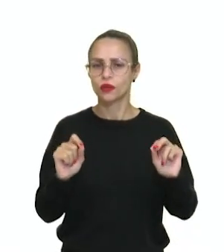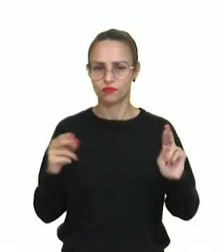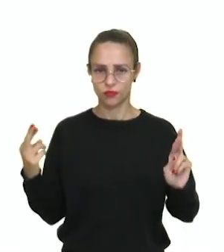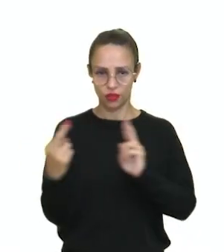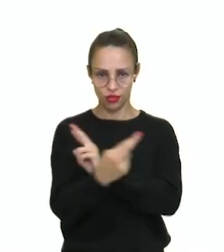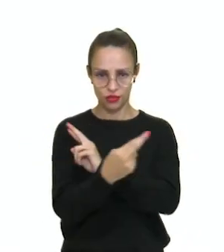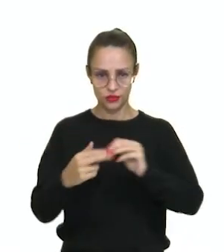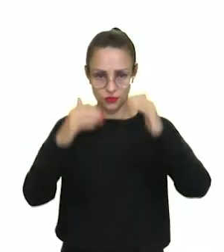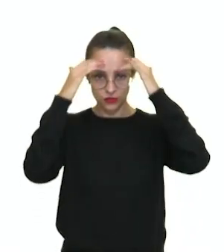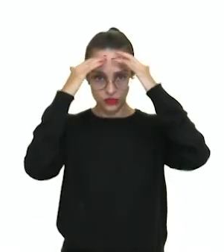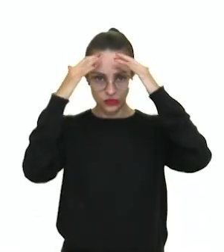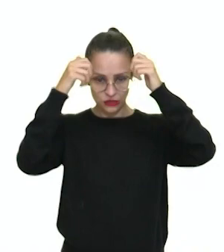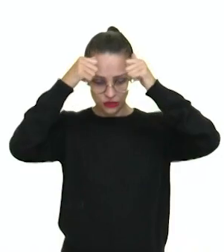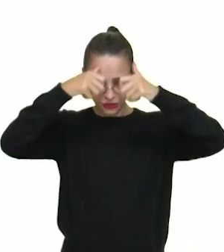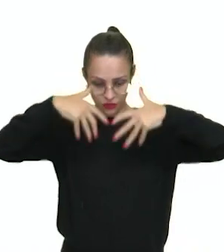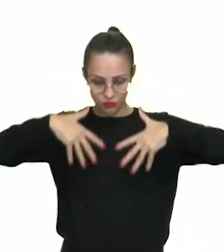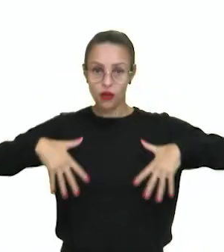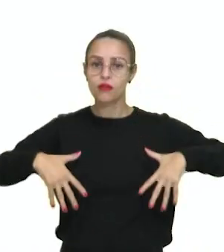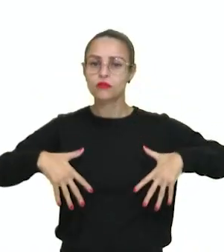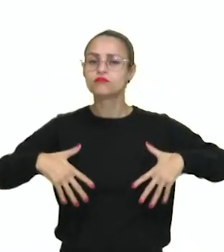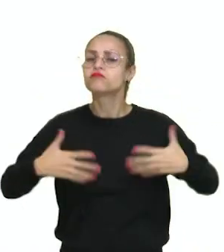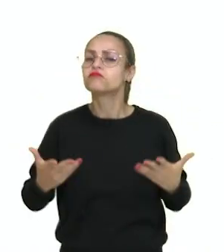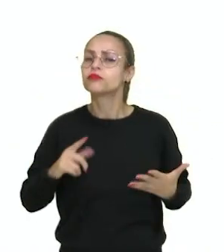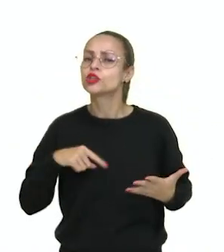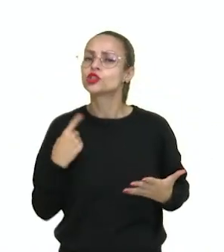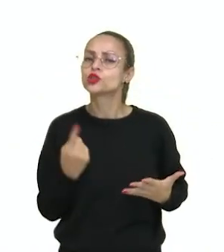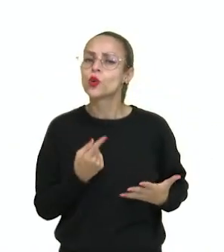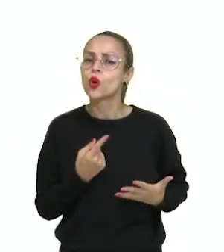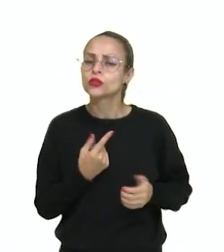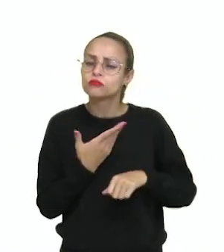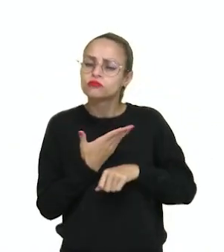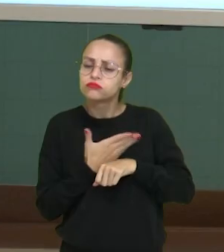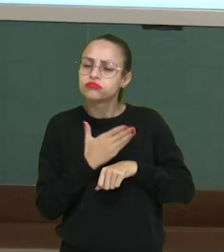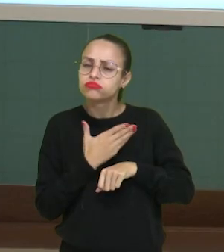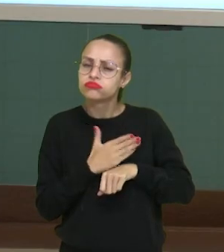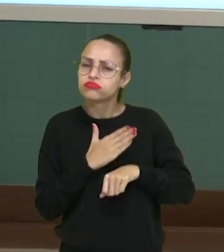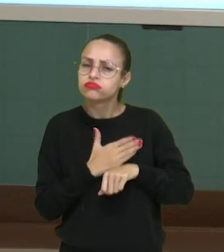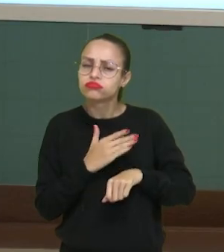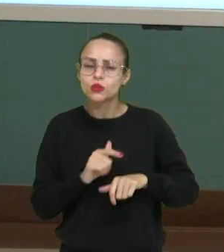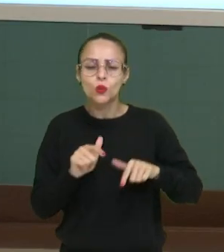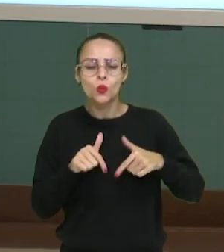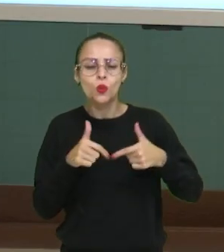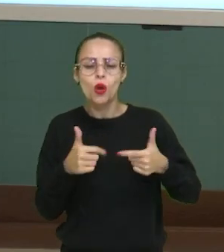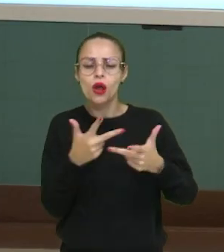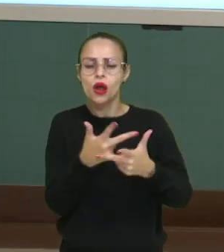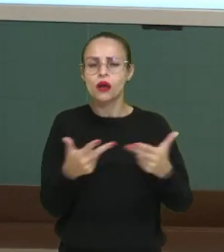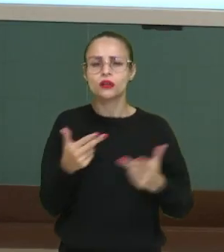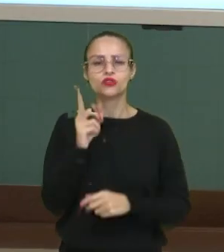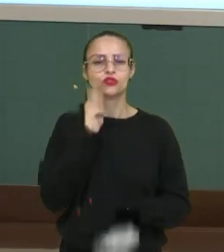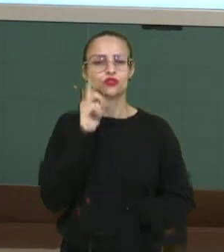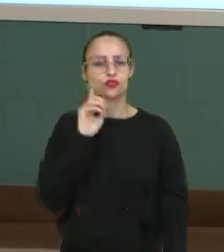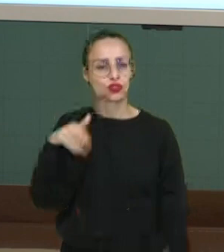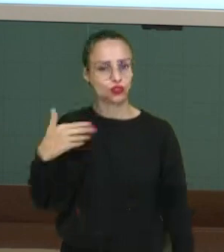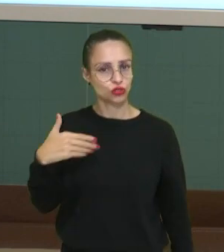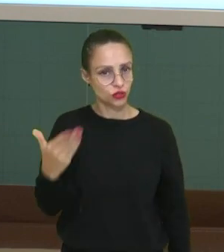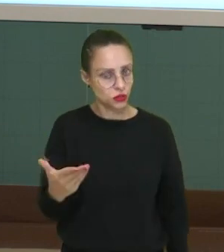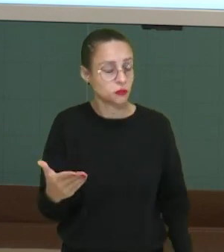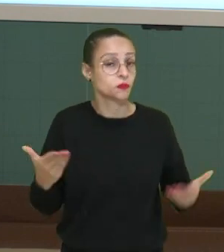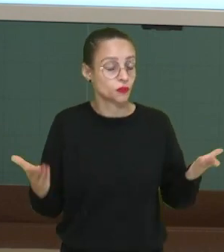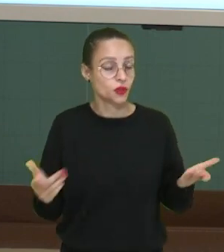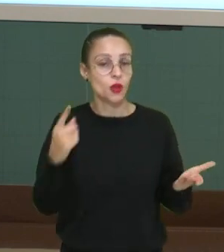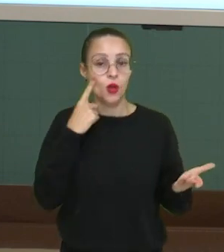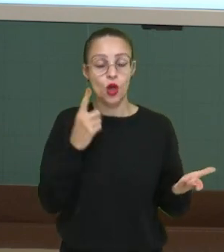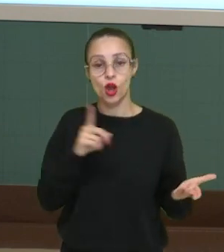sistema nervoso com as nossas atividades do dia a dia? Então, repare bem na imagem. Nós temos